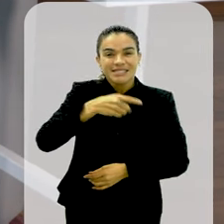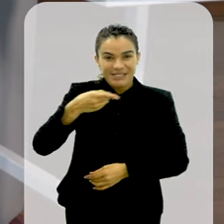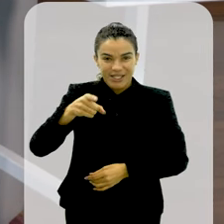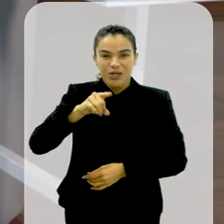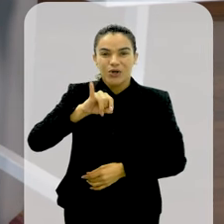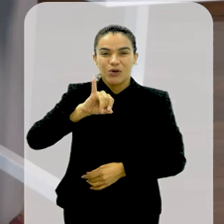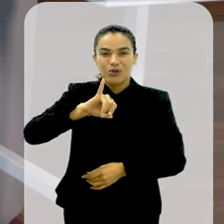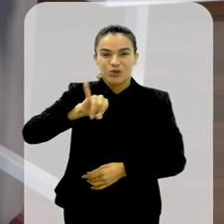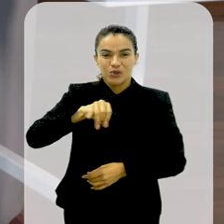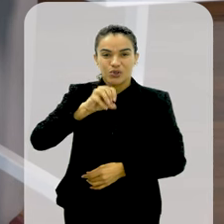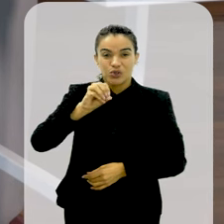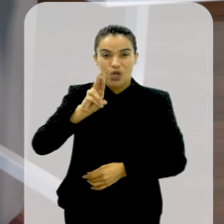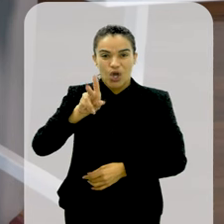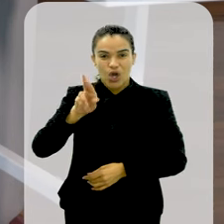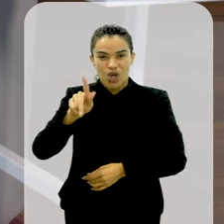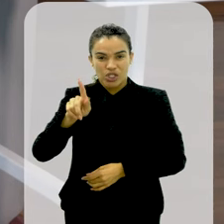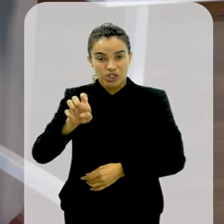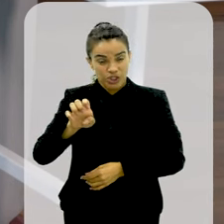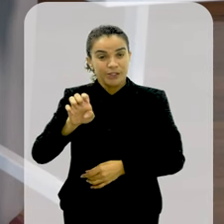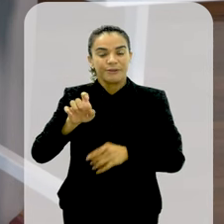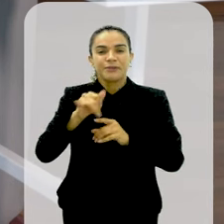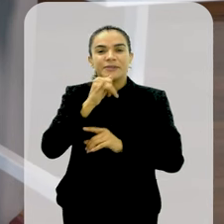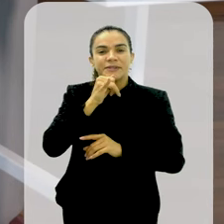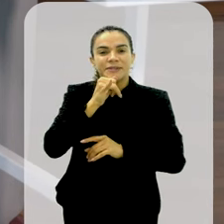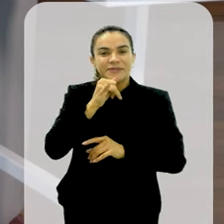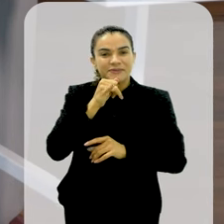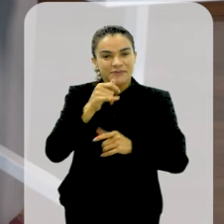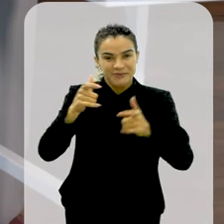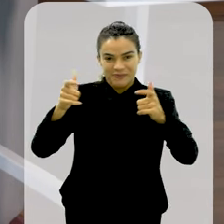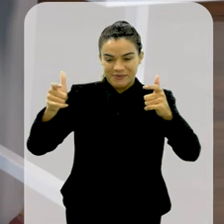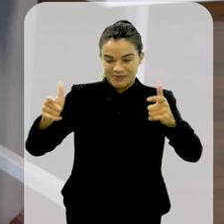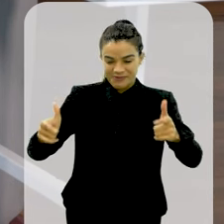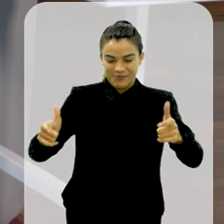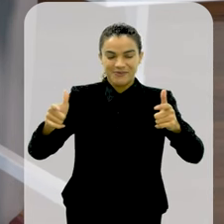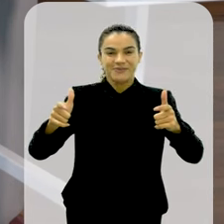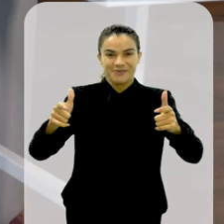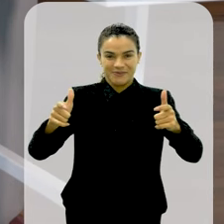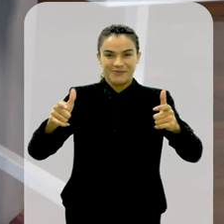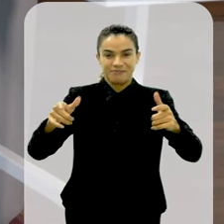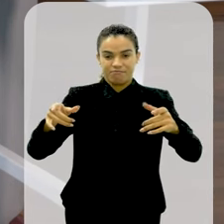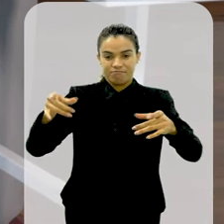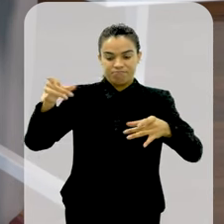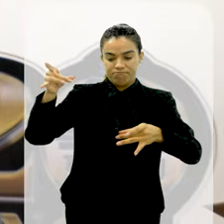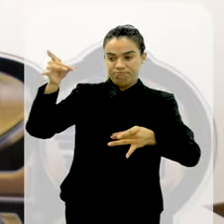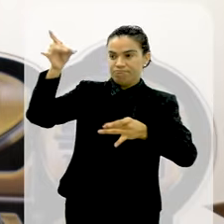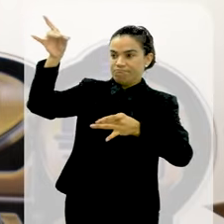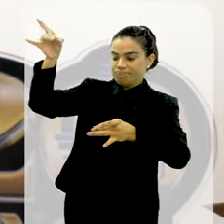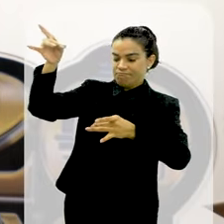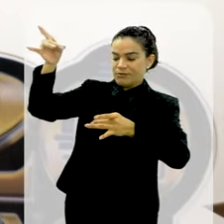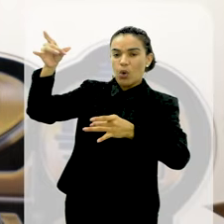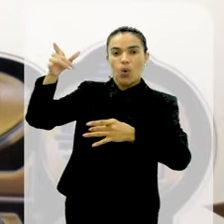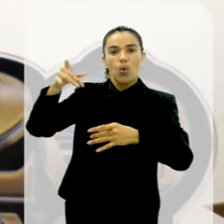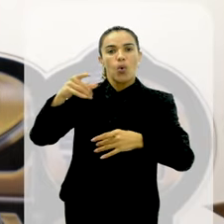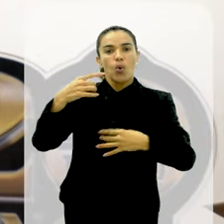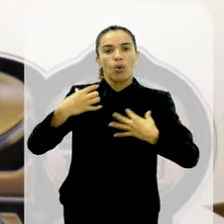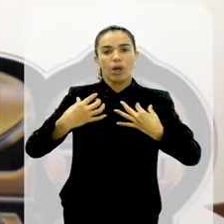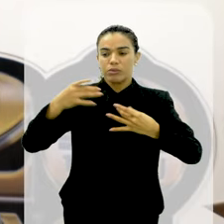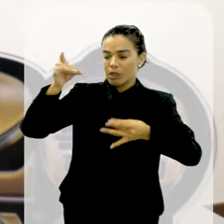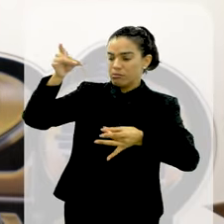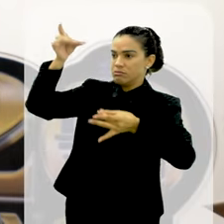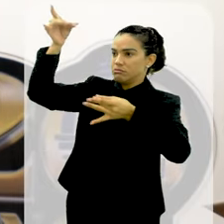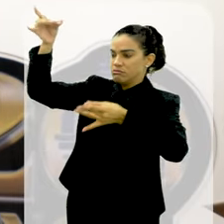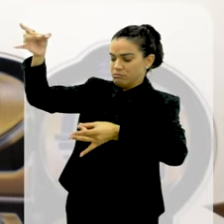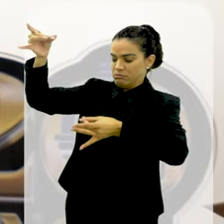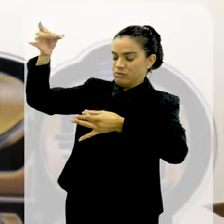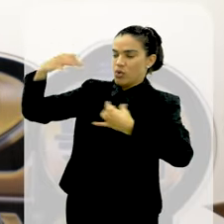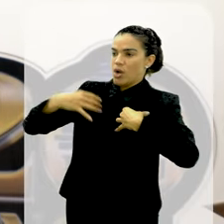lá do Paulo, né, do Paulo Barros, sim, que mereceu um espaço ali no meio da cidade do samba. Né? Tem um local para colocar